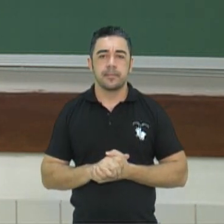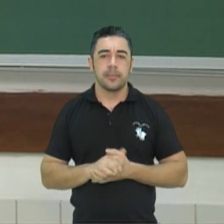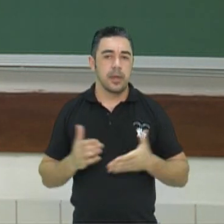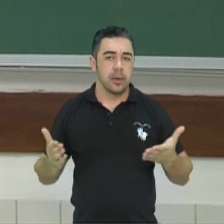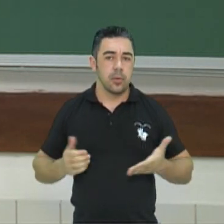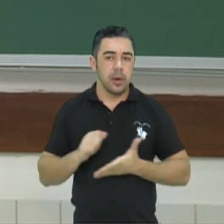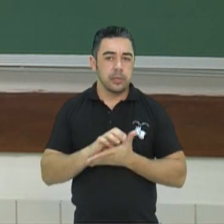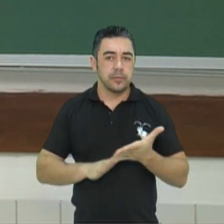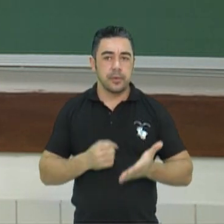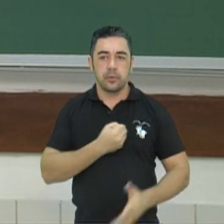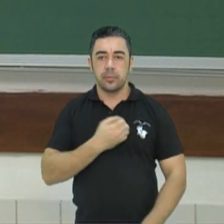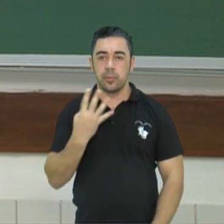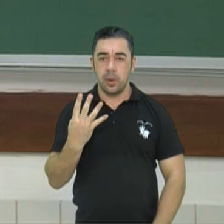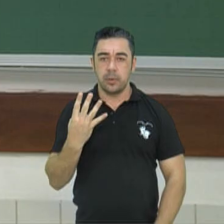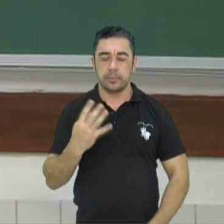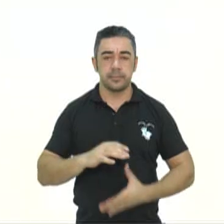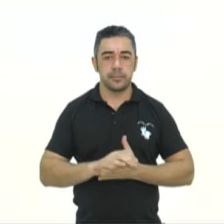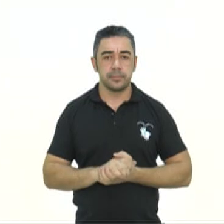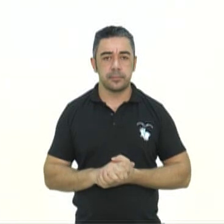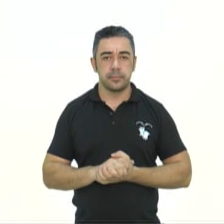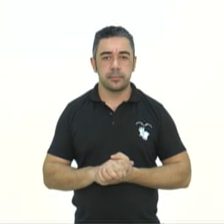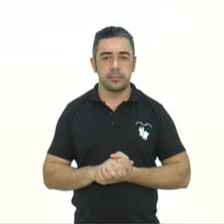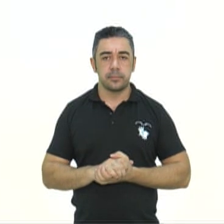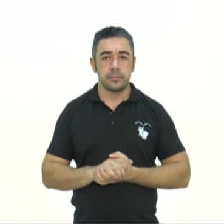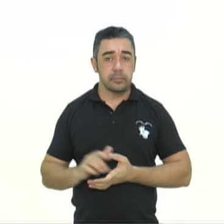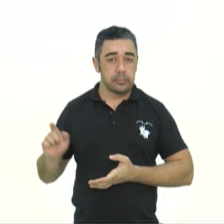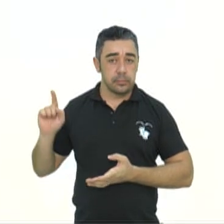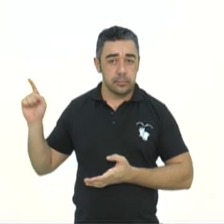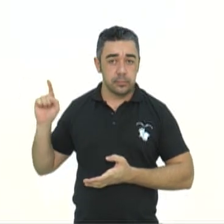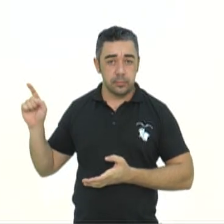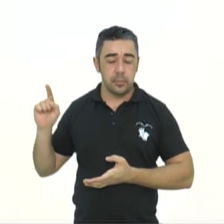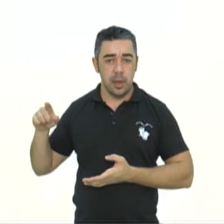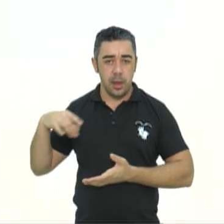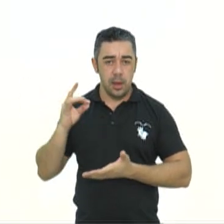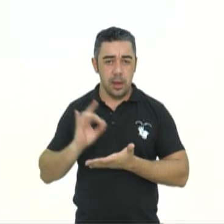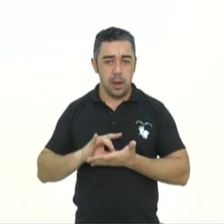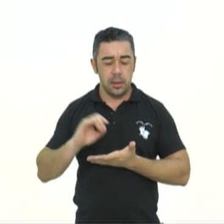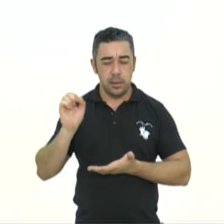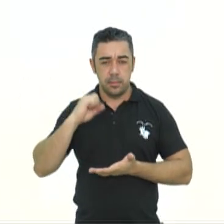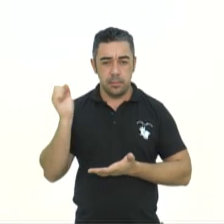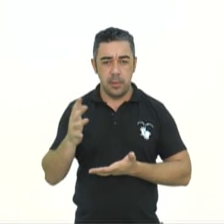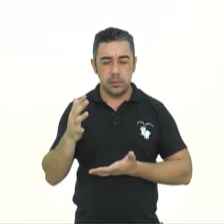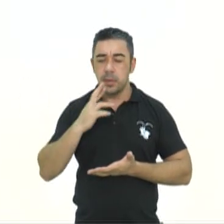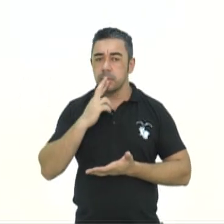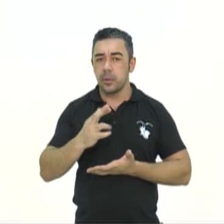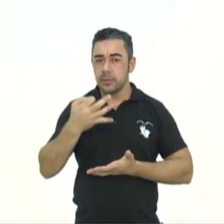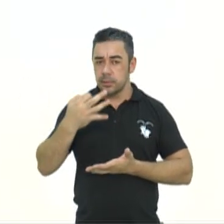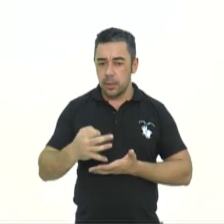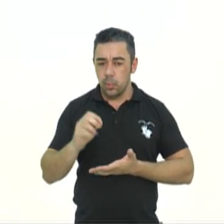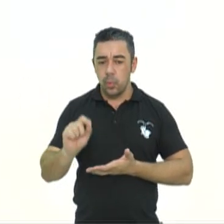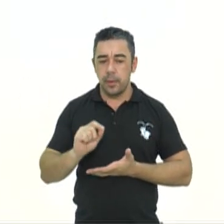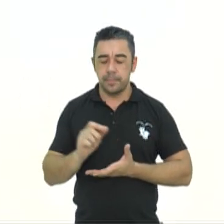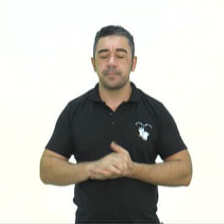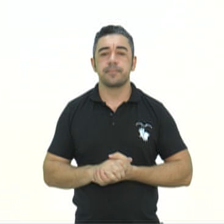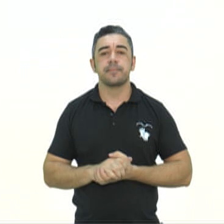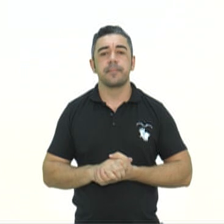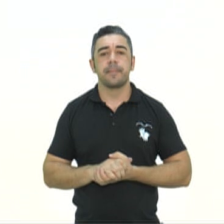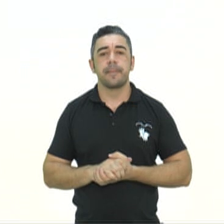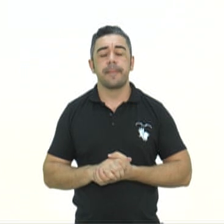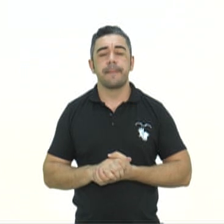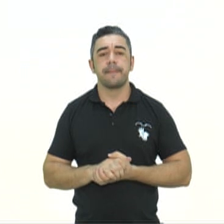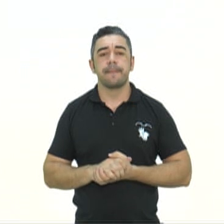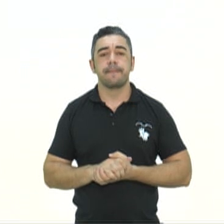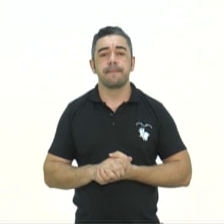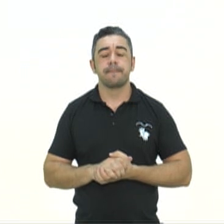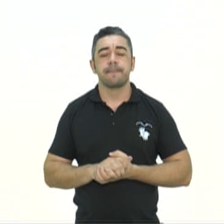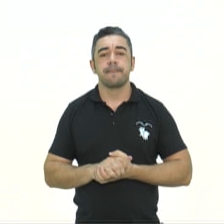Llegamos à actividade 4. Sobre o realismo mágico, é correto afirmar que é a alteração